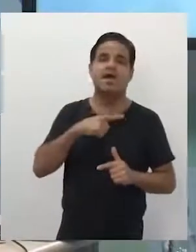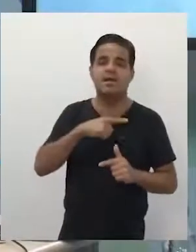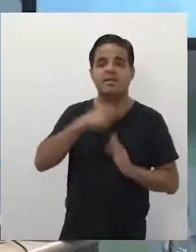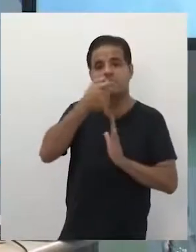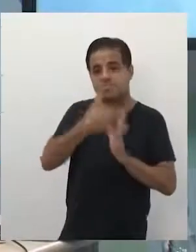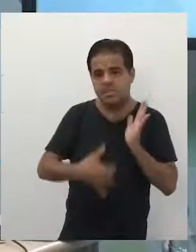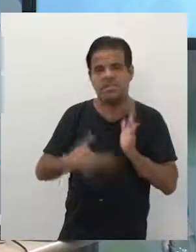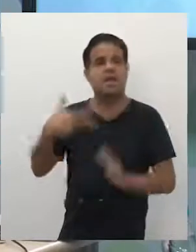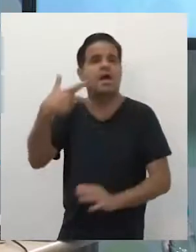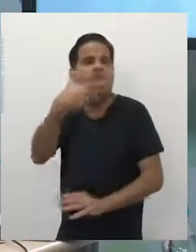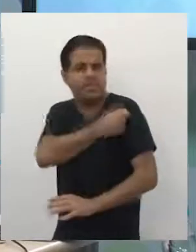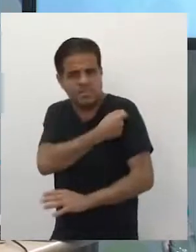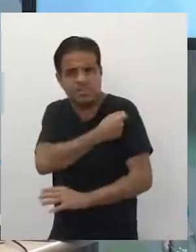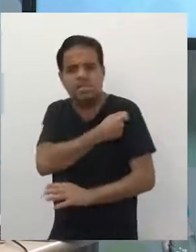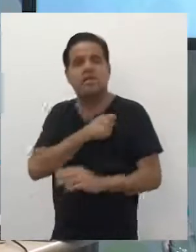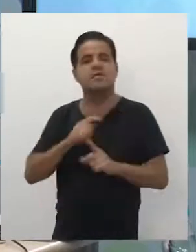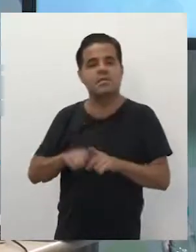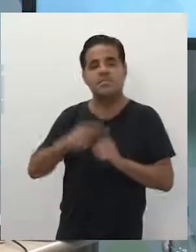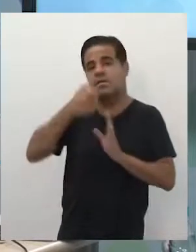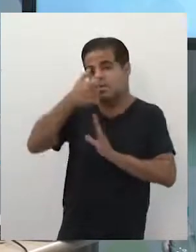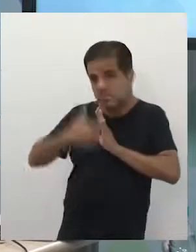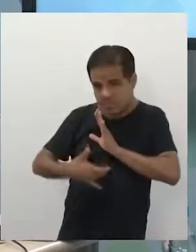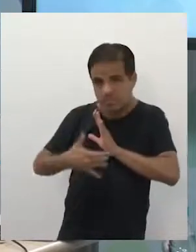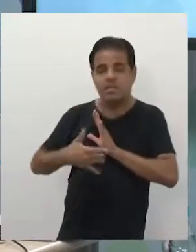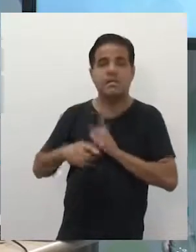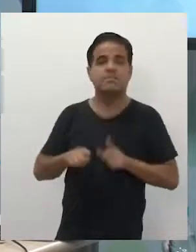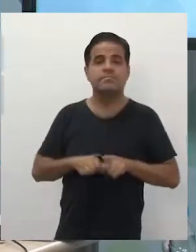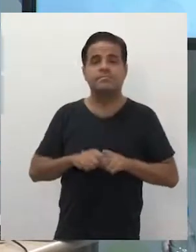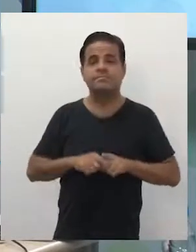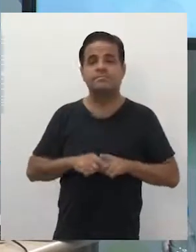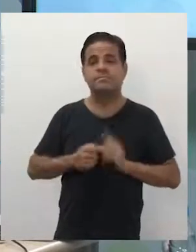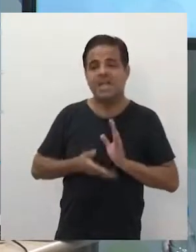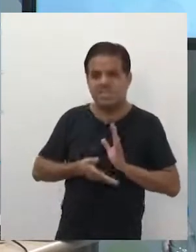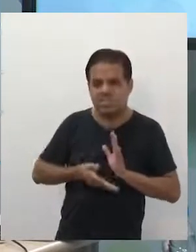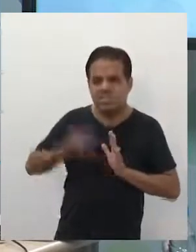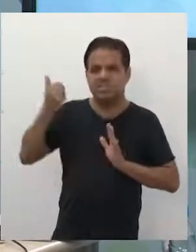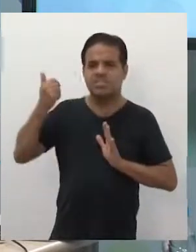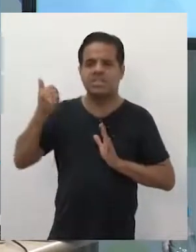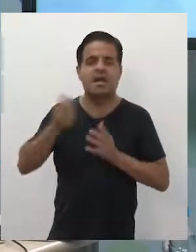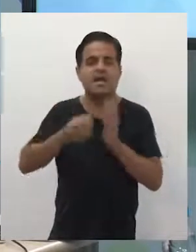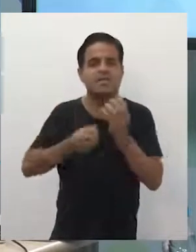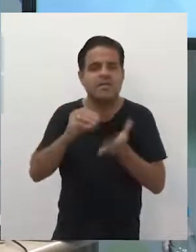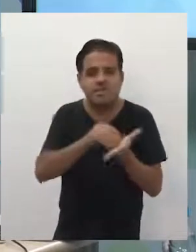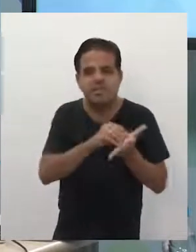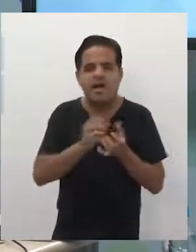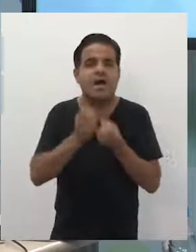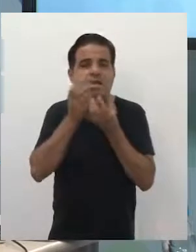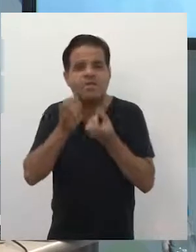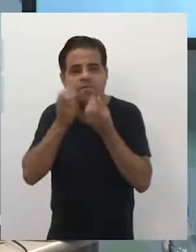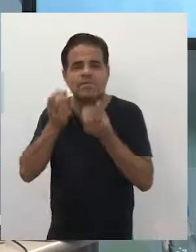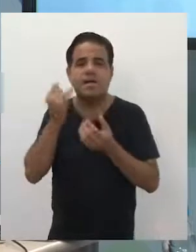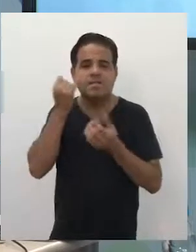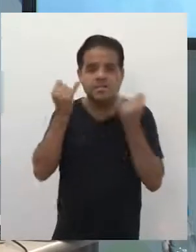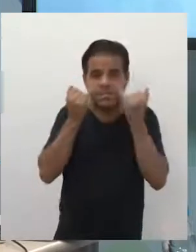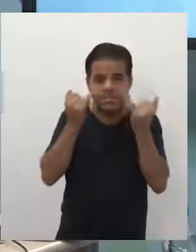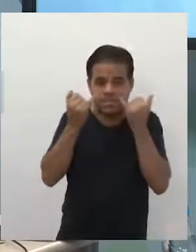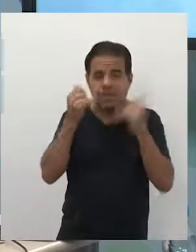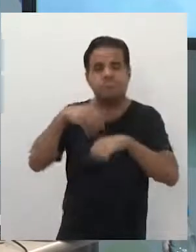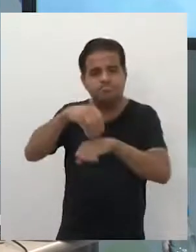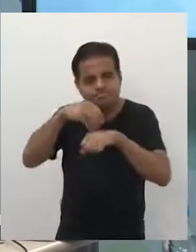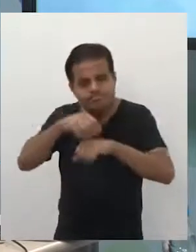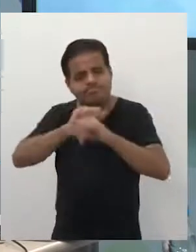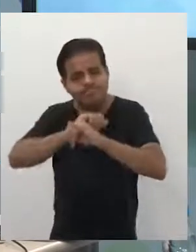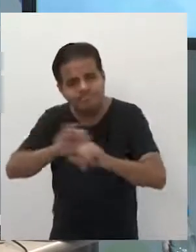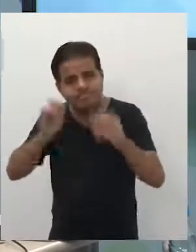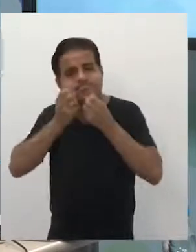questão das vacinas e também o reforço a tirarmos essa desinformação. Então, informar a população. Quanto mais